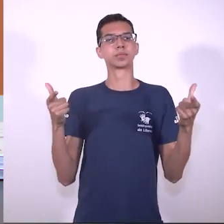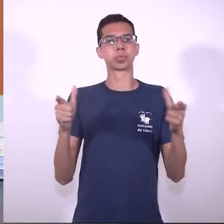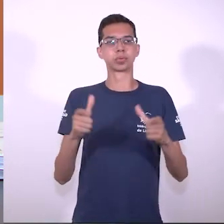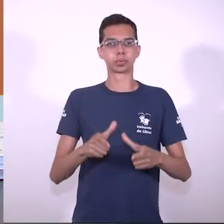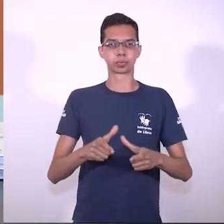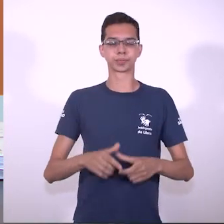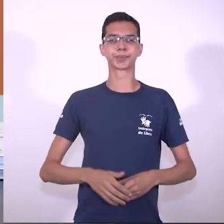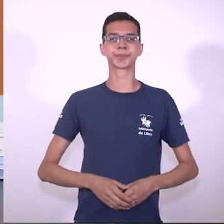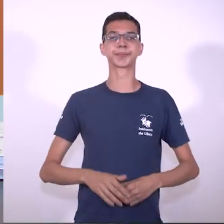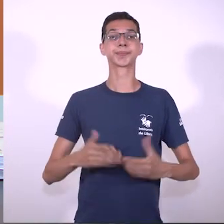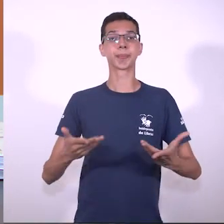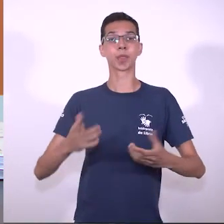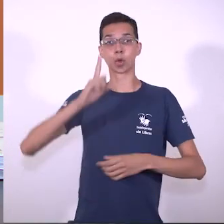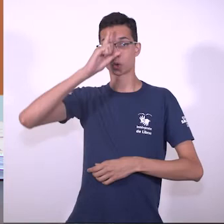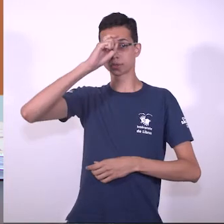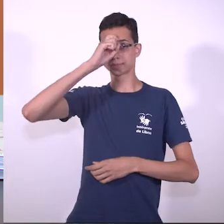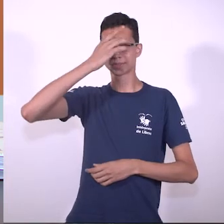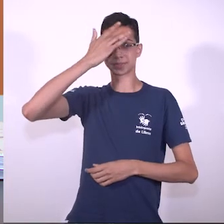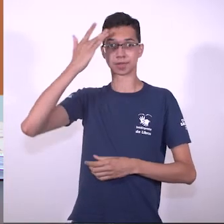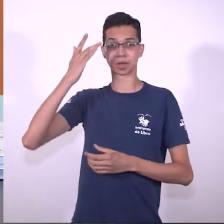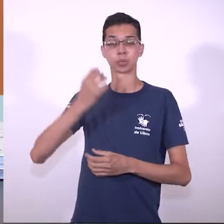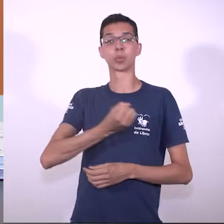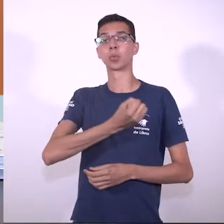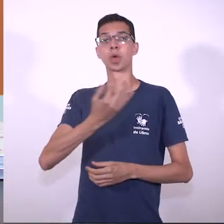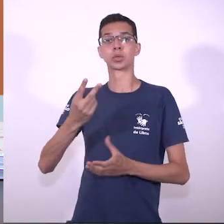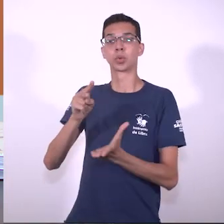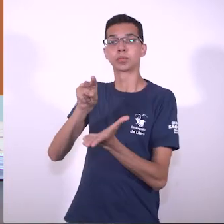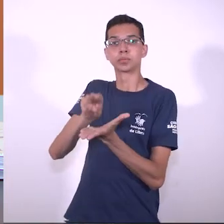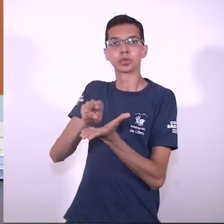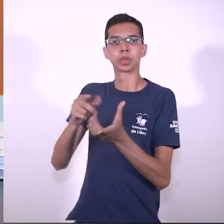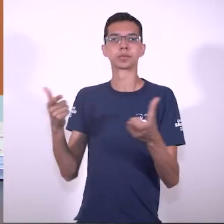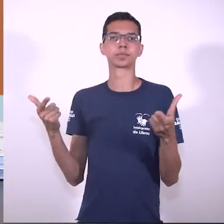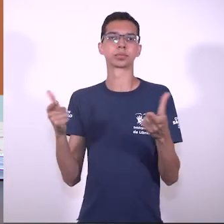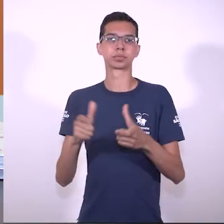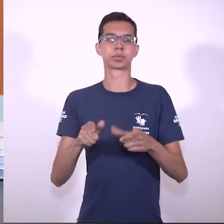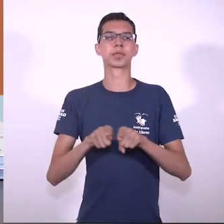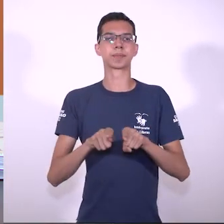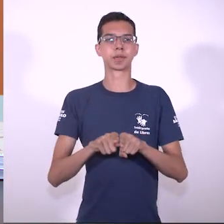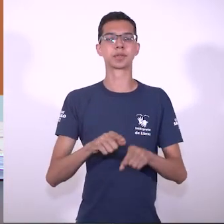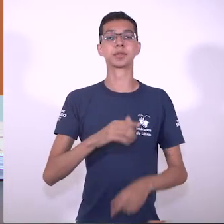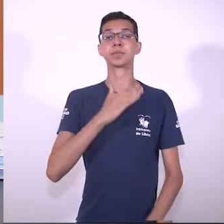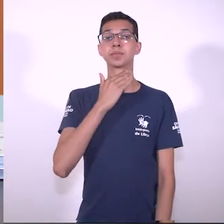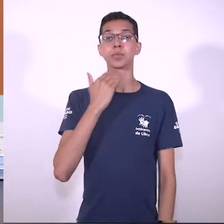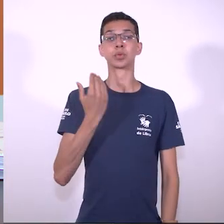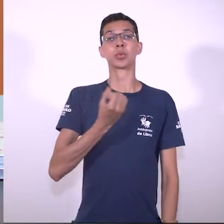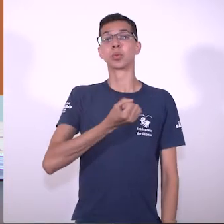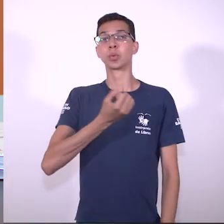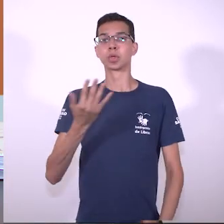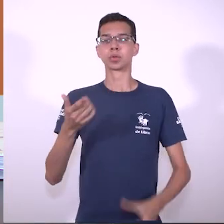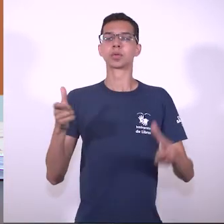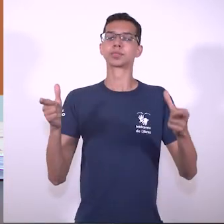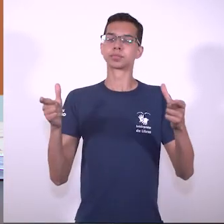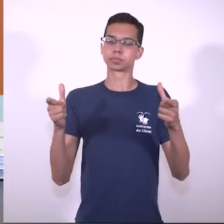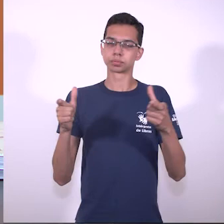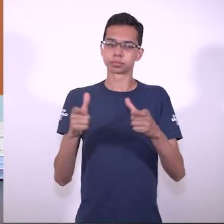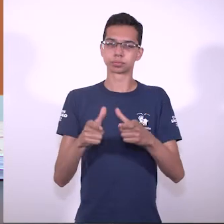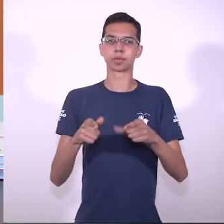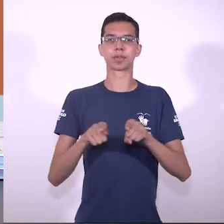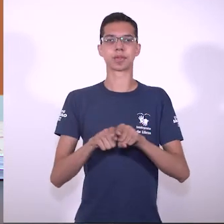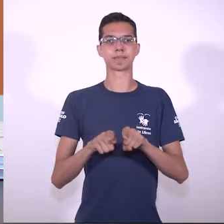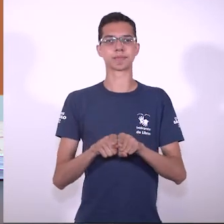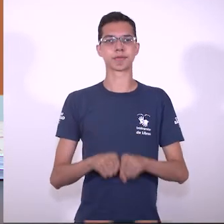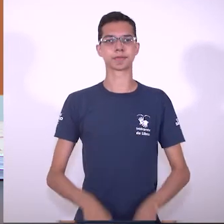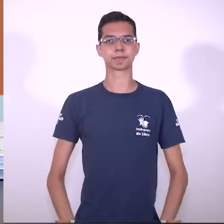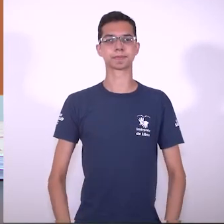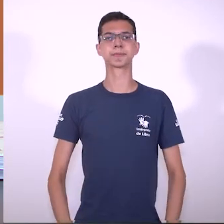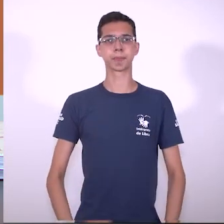das internações e também dos óbitos. Então, é preciso confiar, a população precisa acreditar